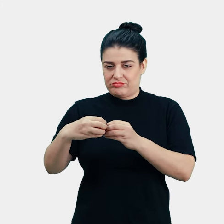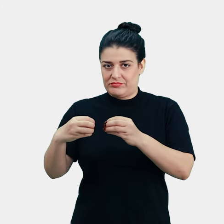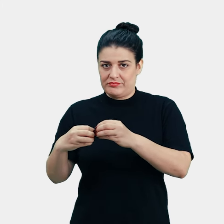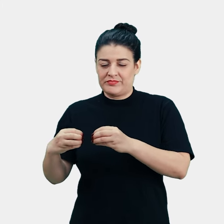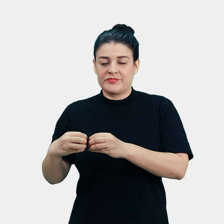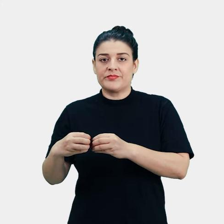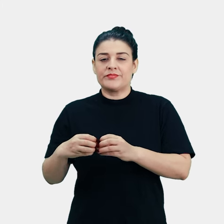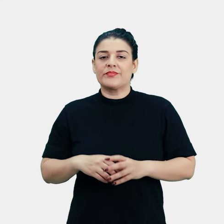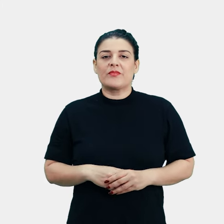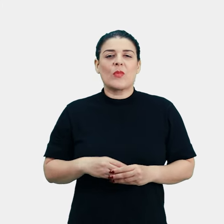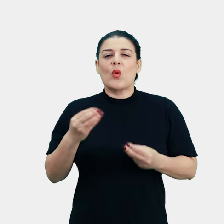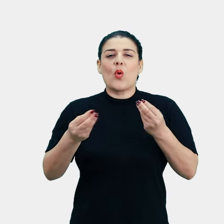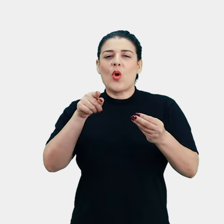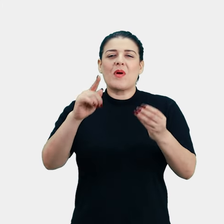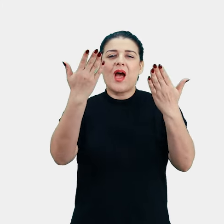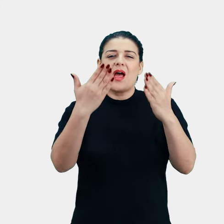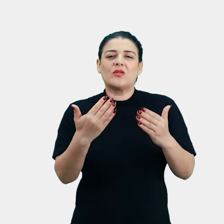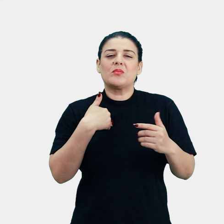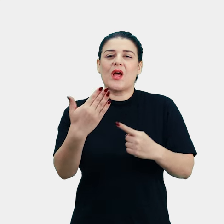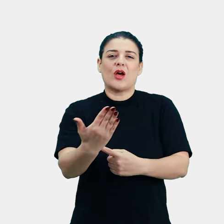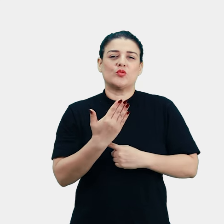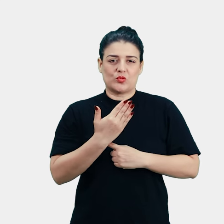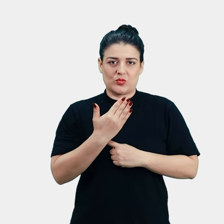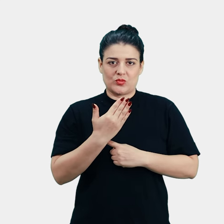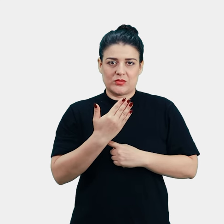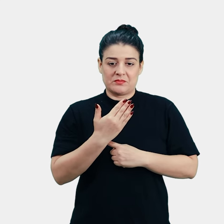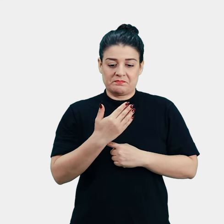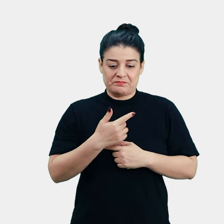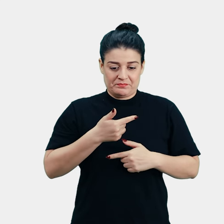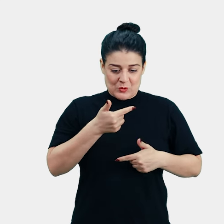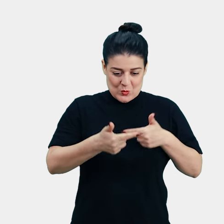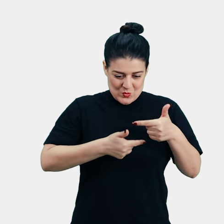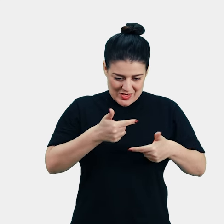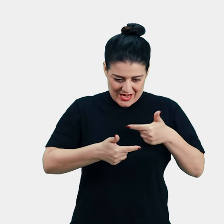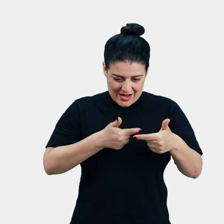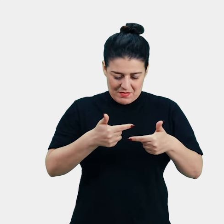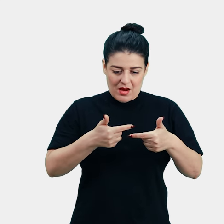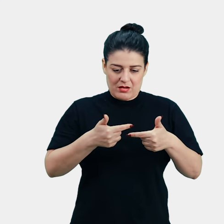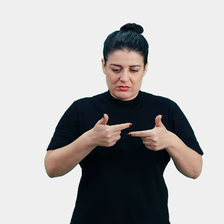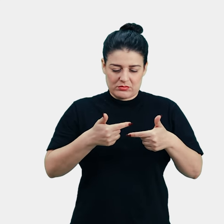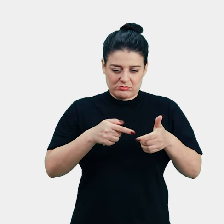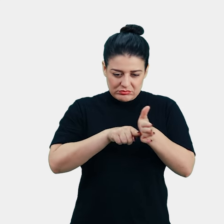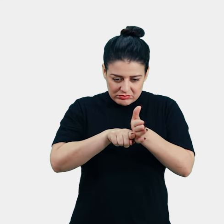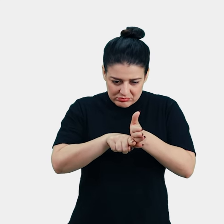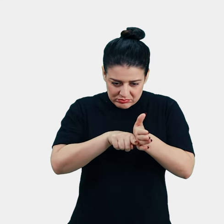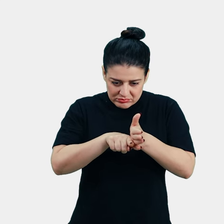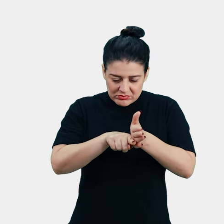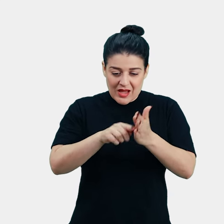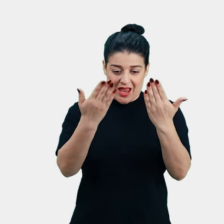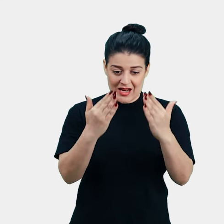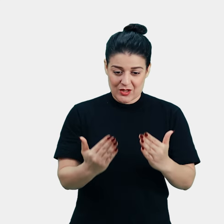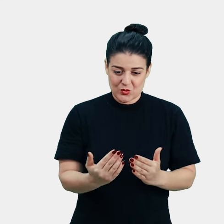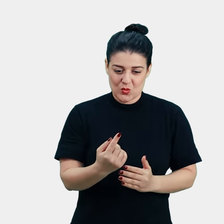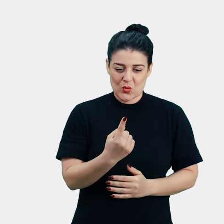E aí, onde vai entrar o analisador? Se você trabalha em um espectrômetro de massas com analisador